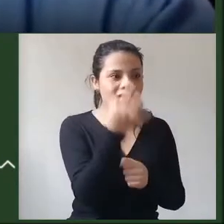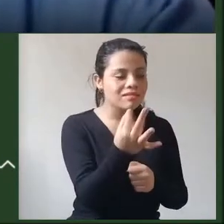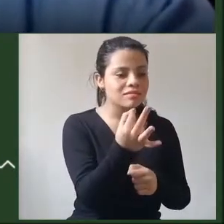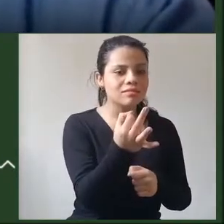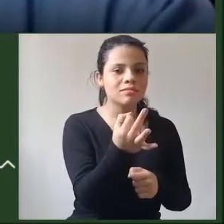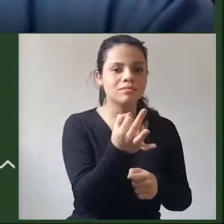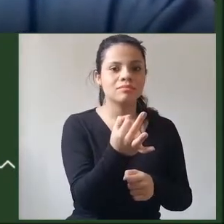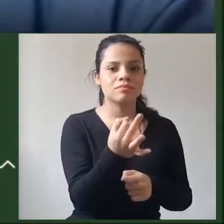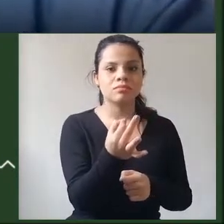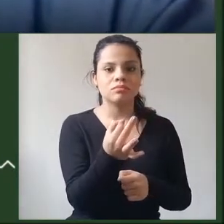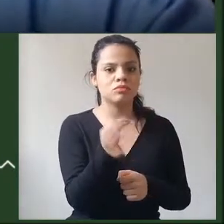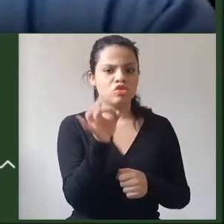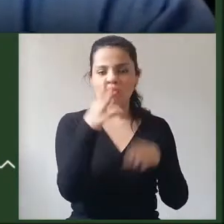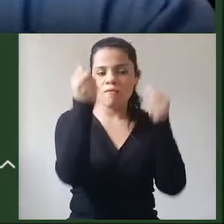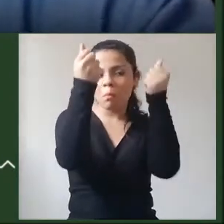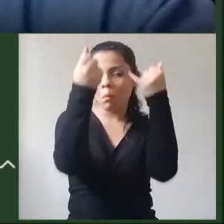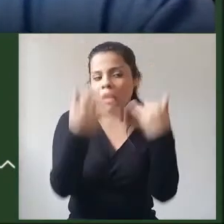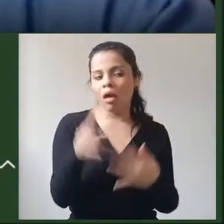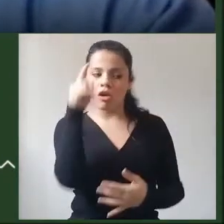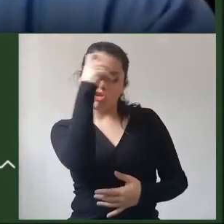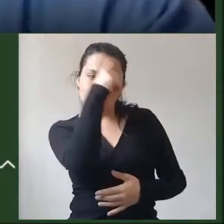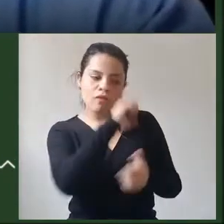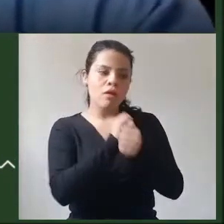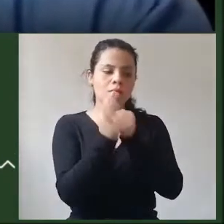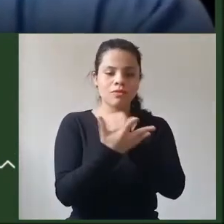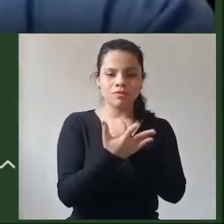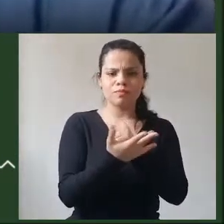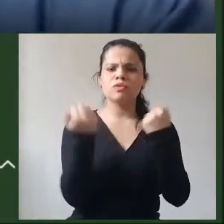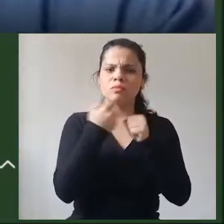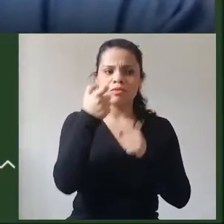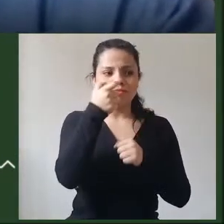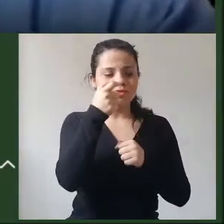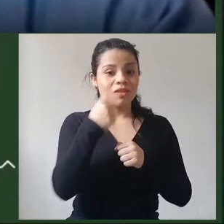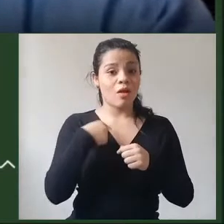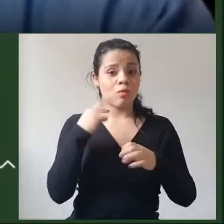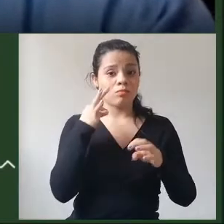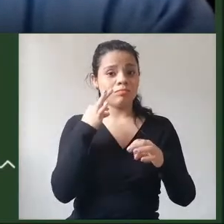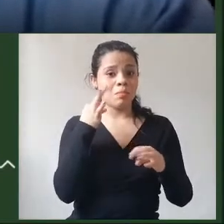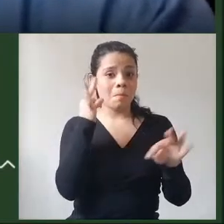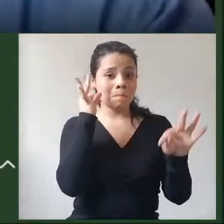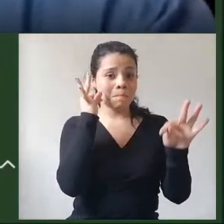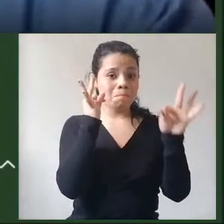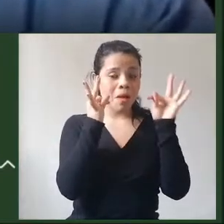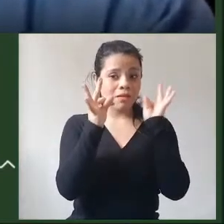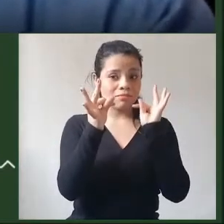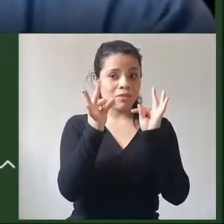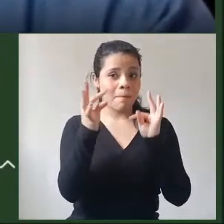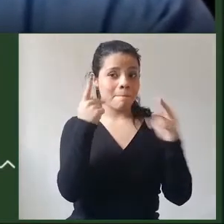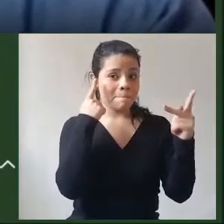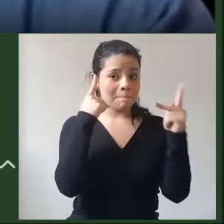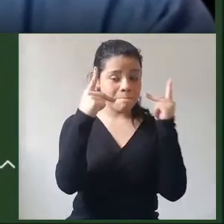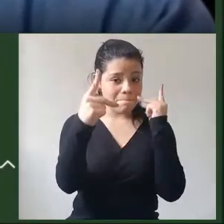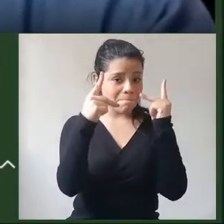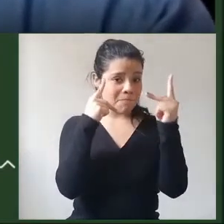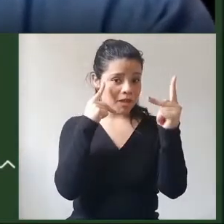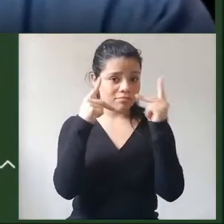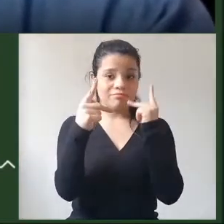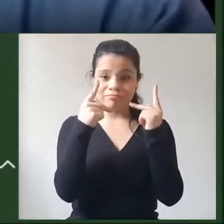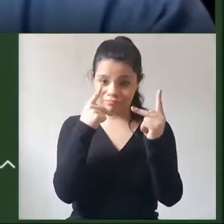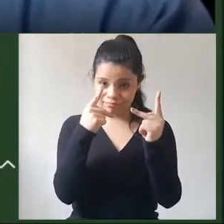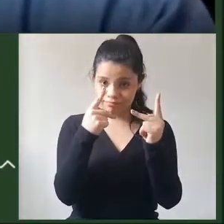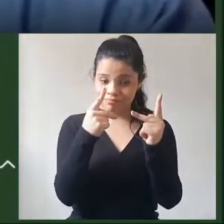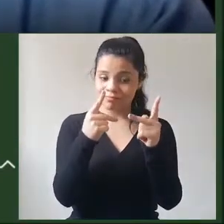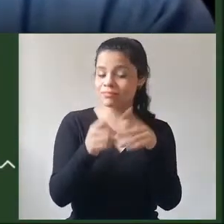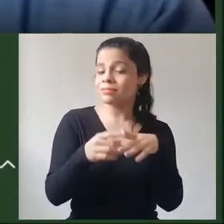precisa um pouco mais de atenção minha que somente de falar que a situação é difícil. Então, como psiquiatra, para mim é importante avaliar